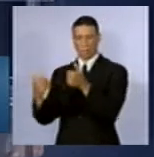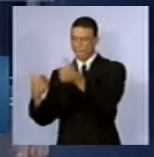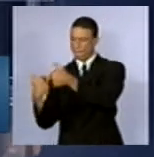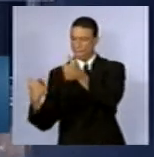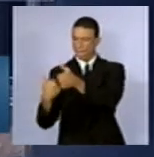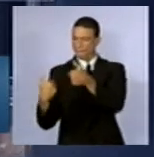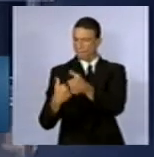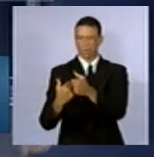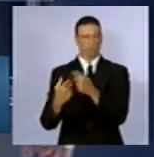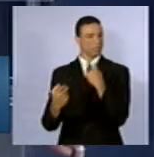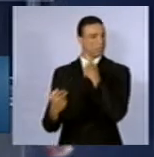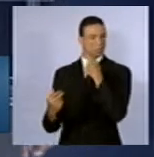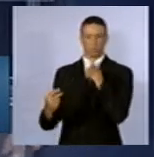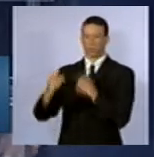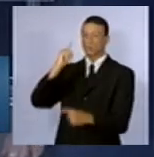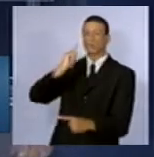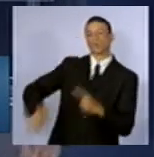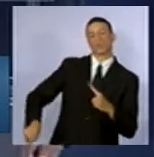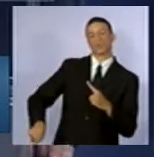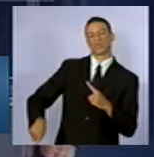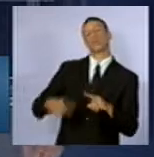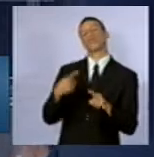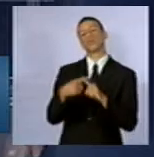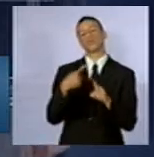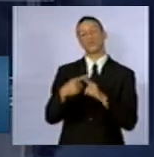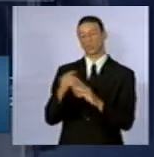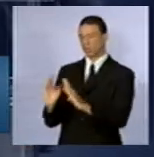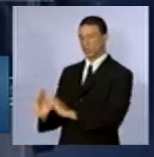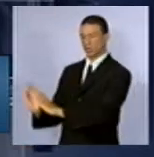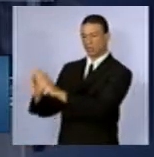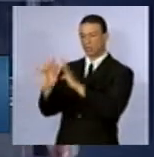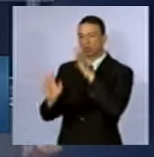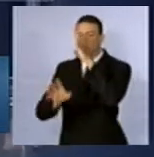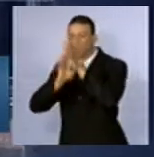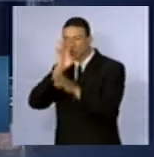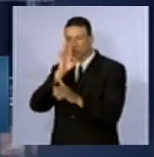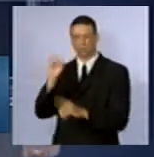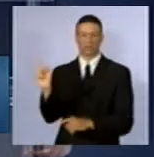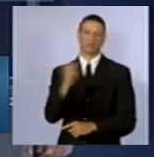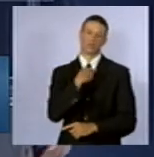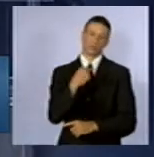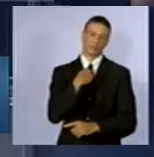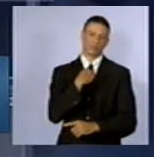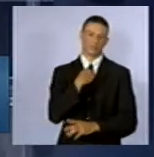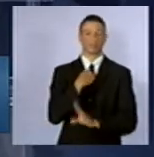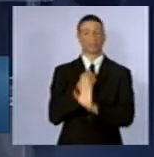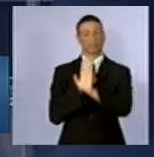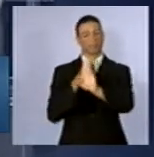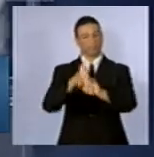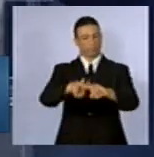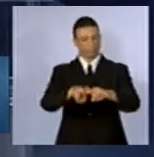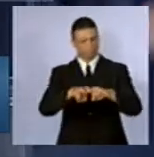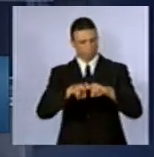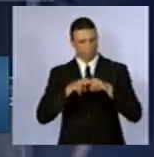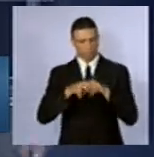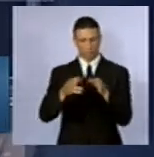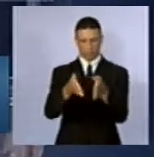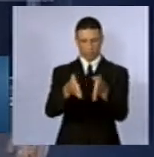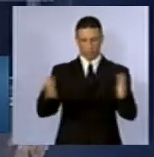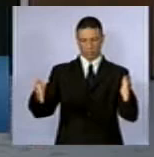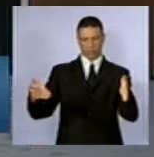faixa por ser considerado uma situação ocupacional no entanto a partir do limite da